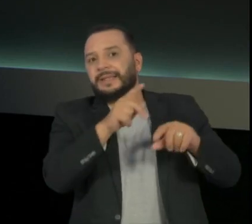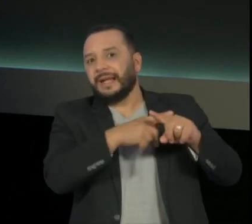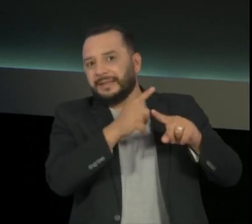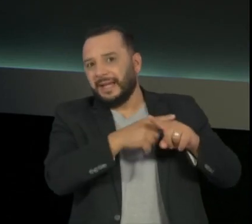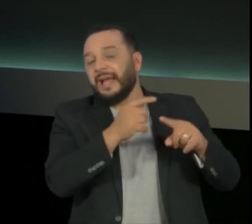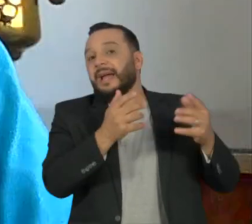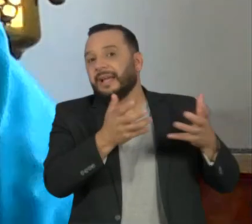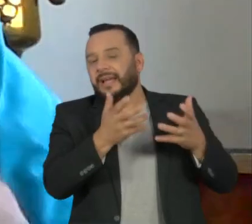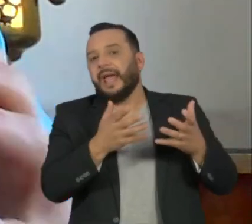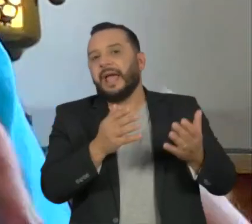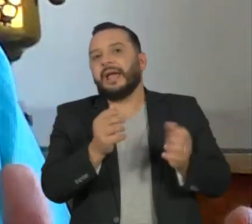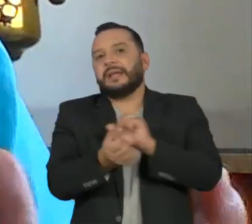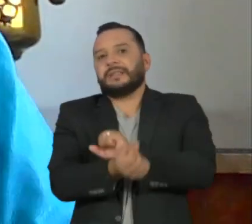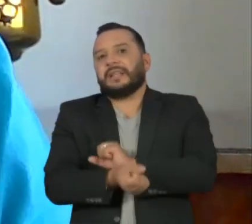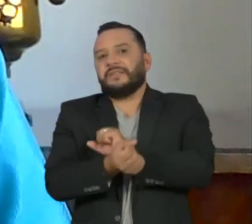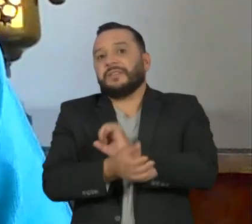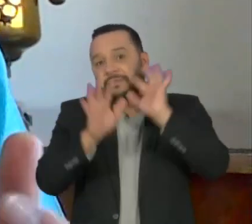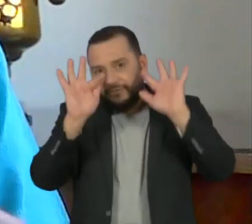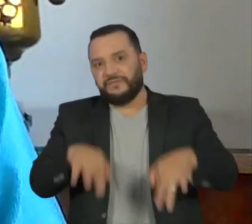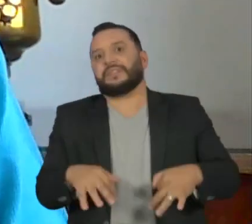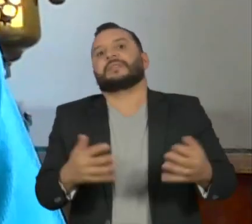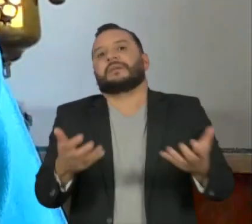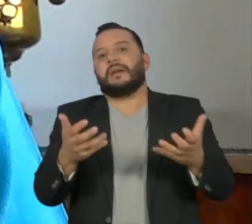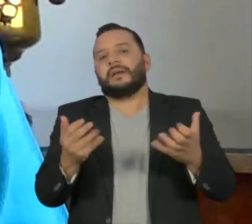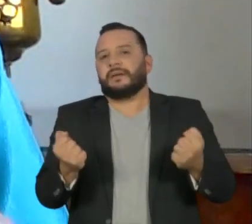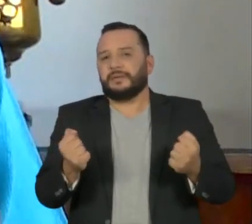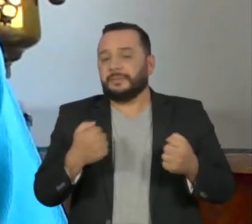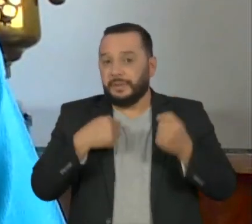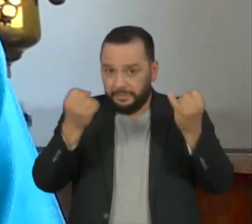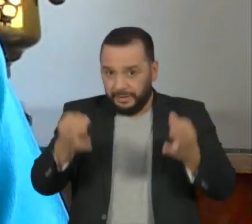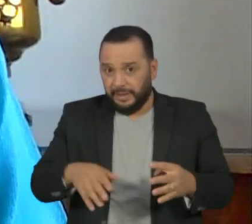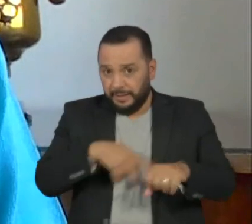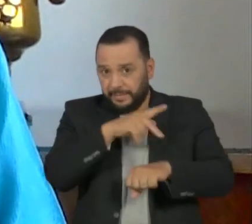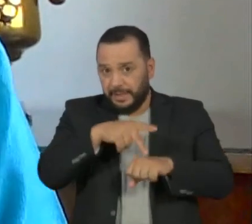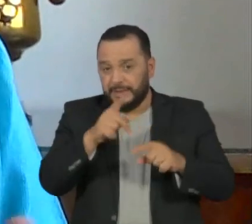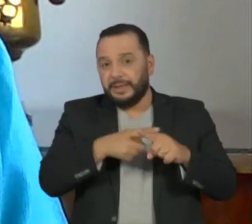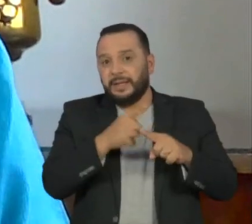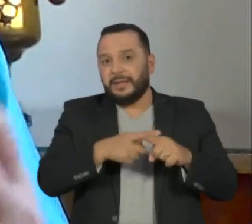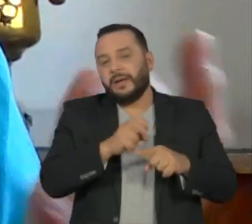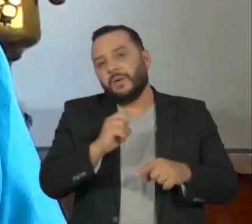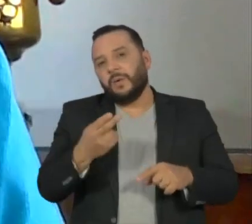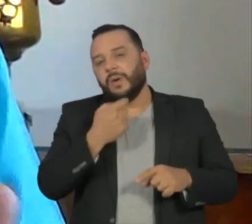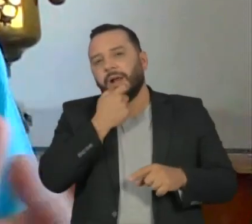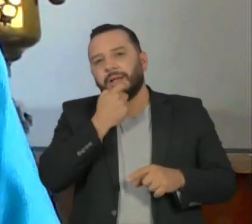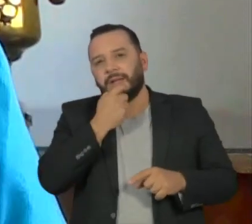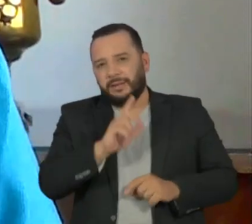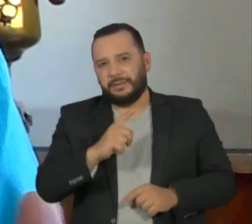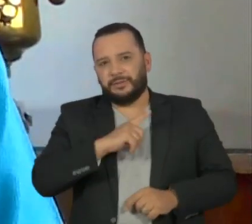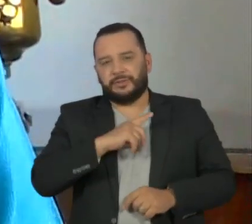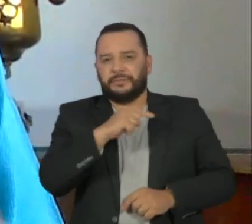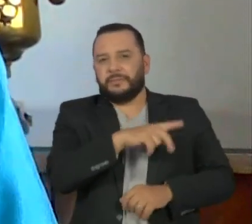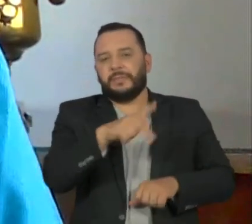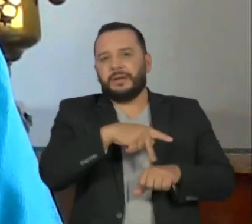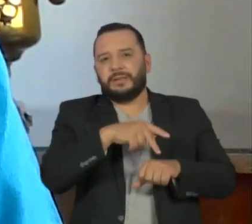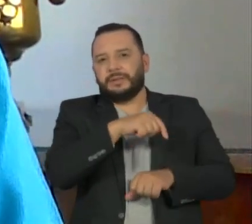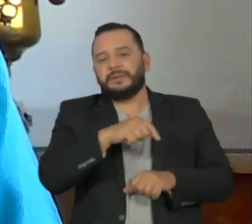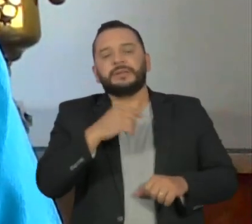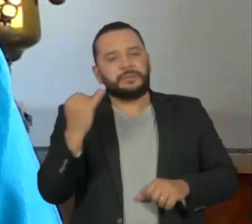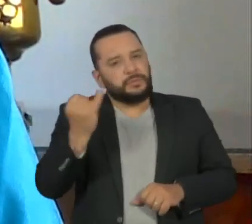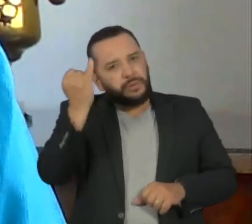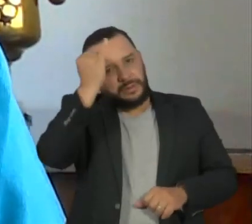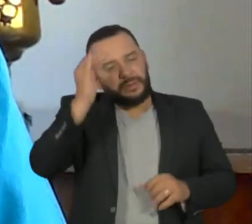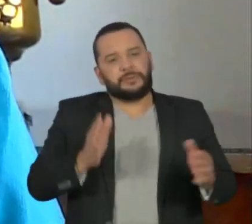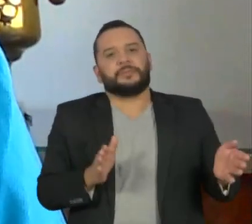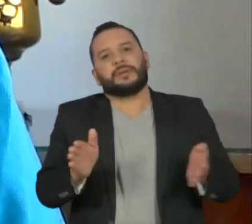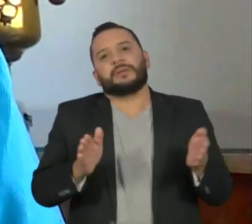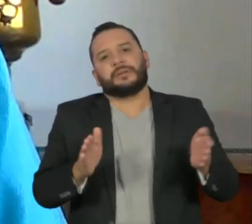A Inglaterra, só para explicar para todo mundo, para ficar bem claro, a Inglaterra que tinha sido muito importante na